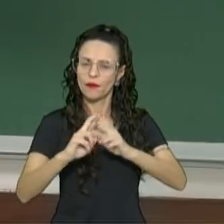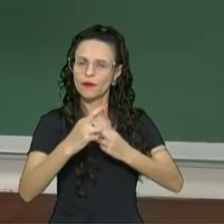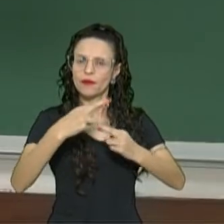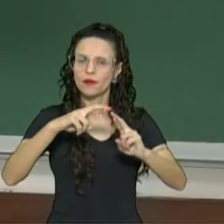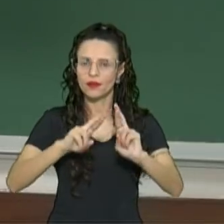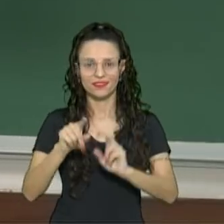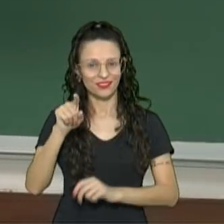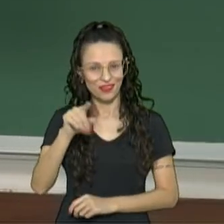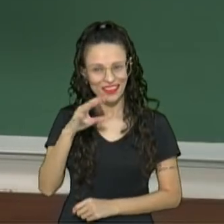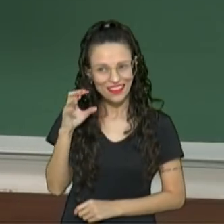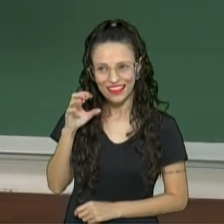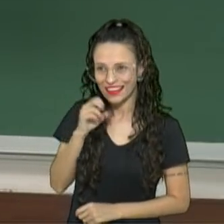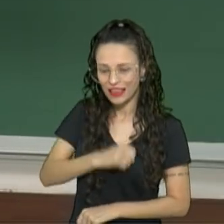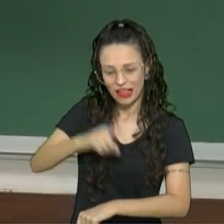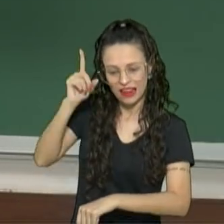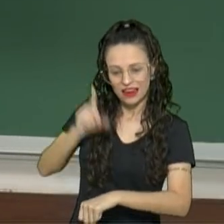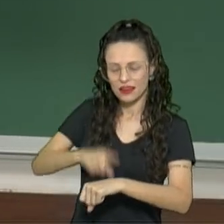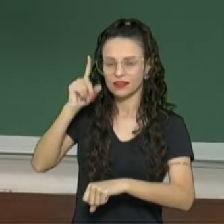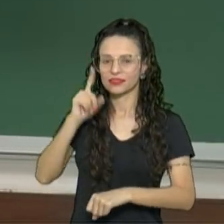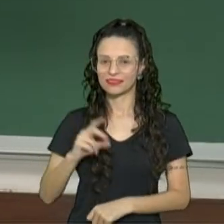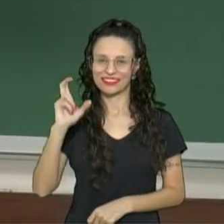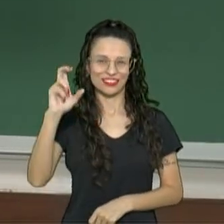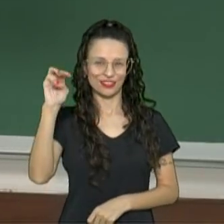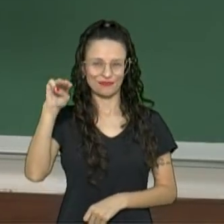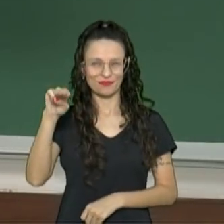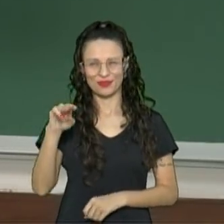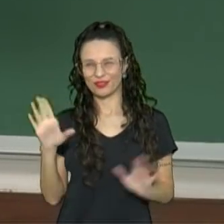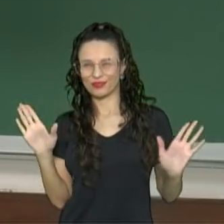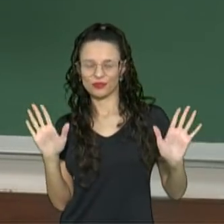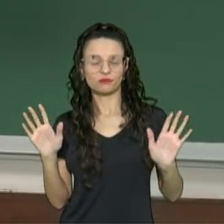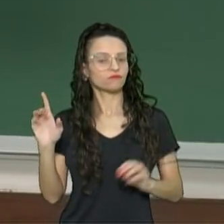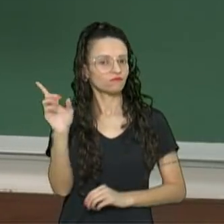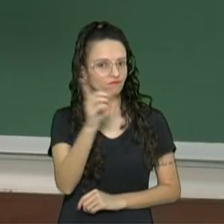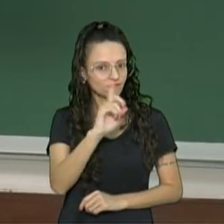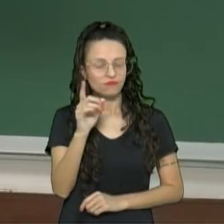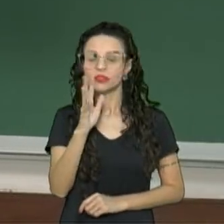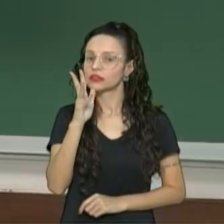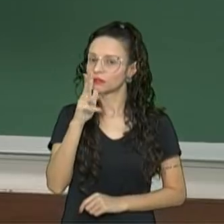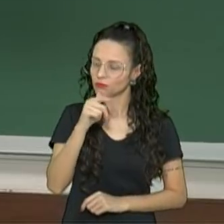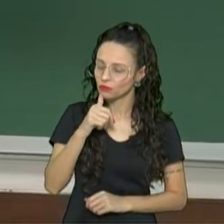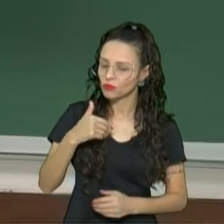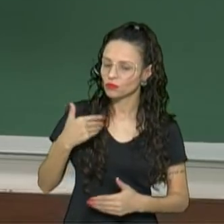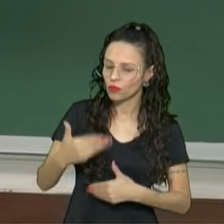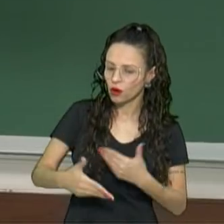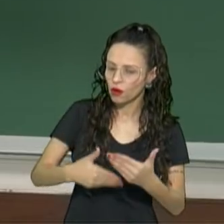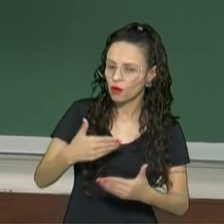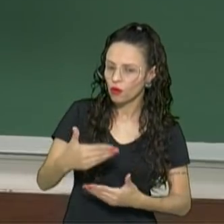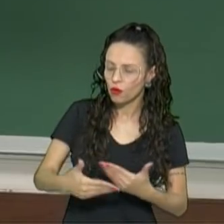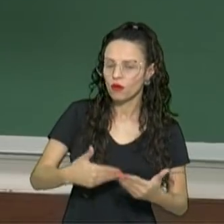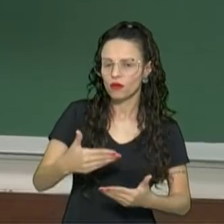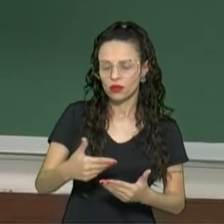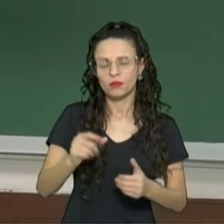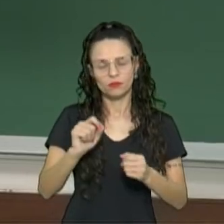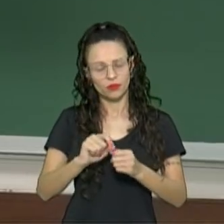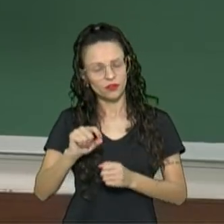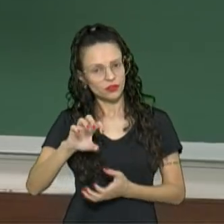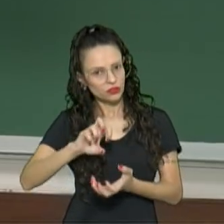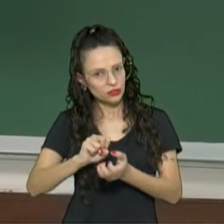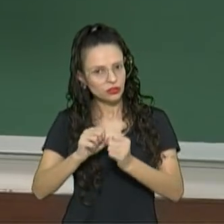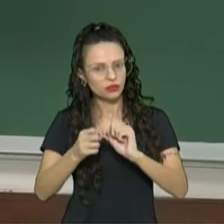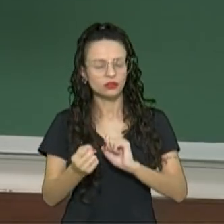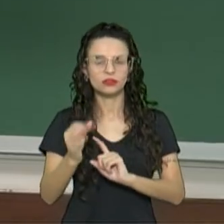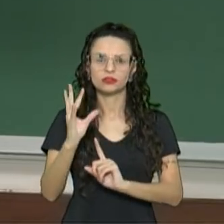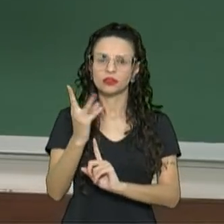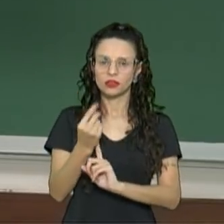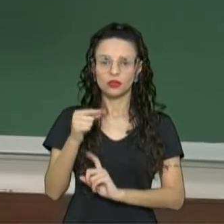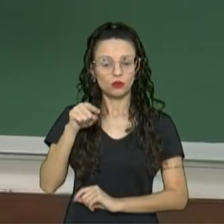é rápido, né? Não faz ali em 5 minutinhos, leva um bom tempo, né? Vários dias para fazer esses artesanatos, né?